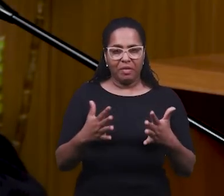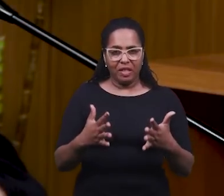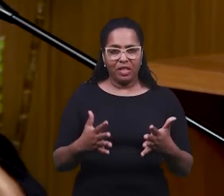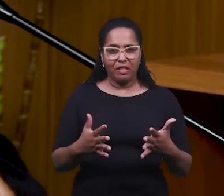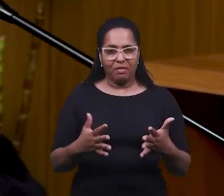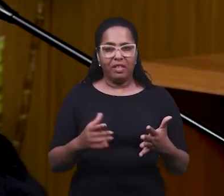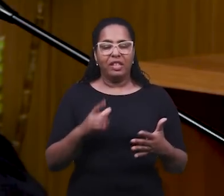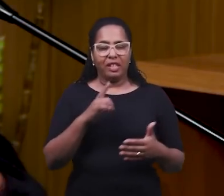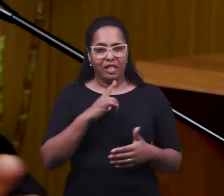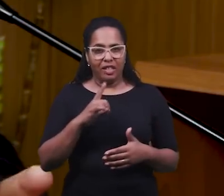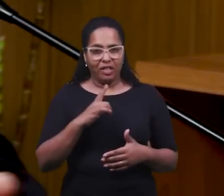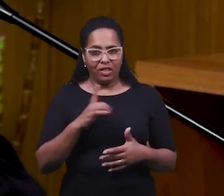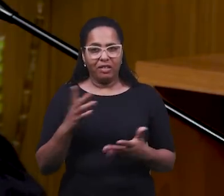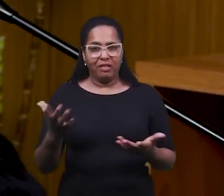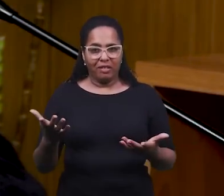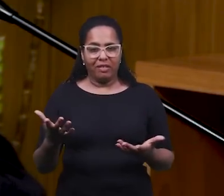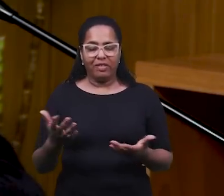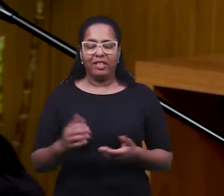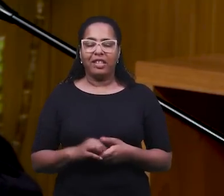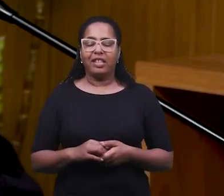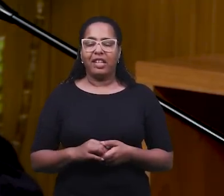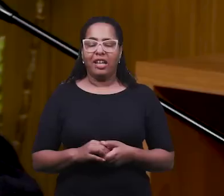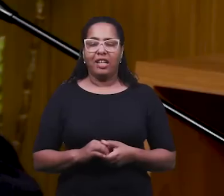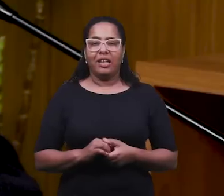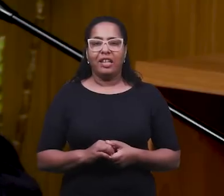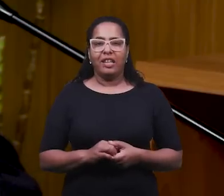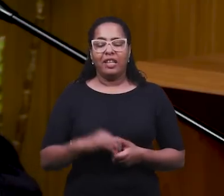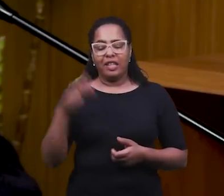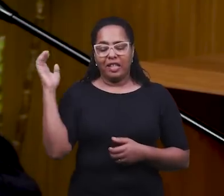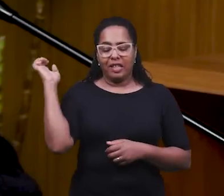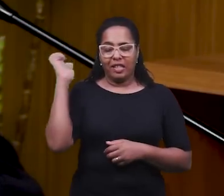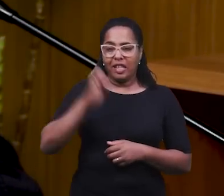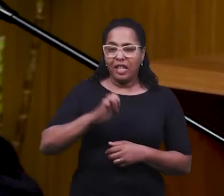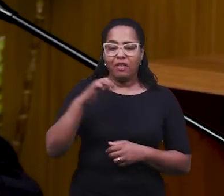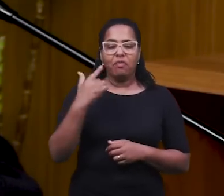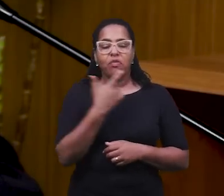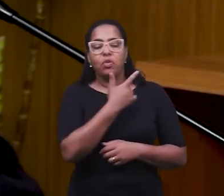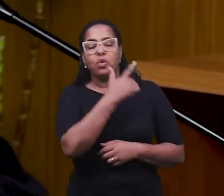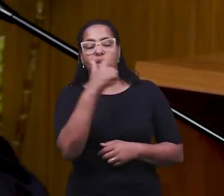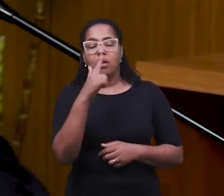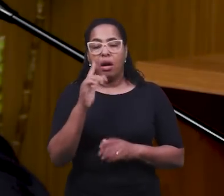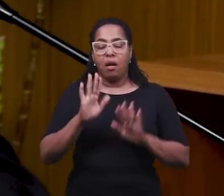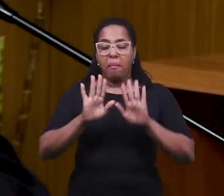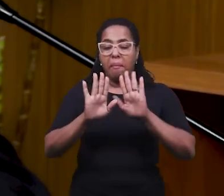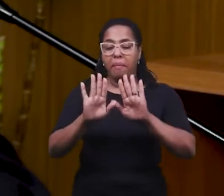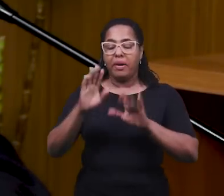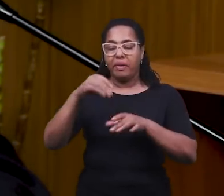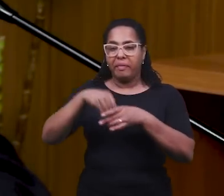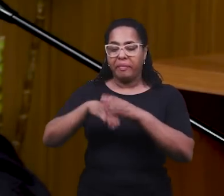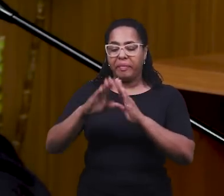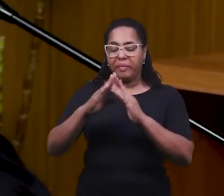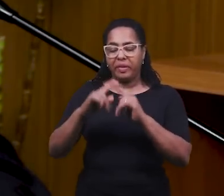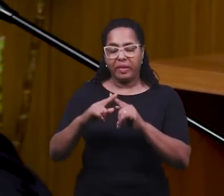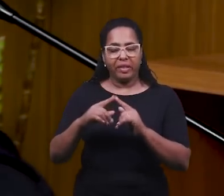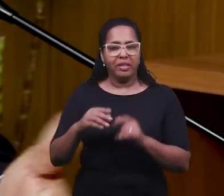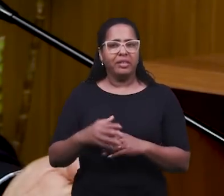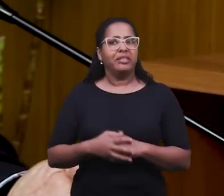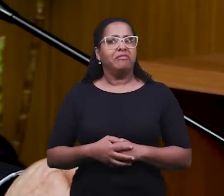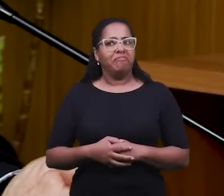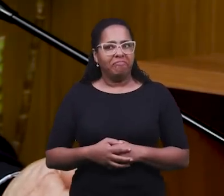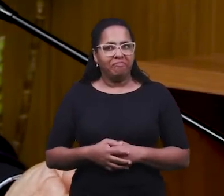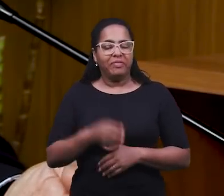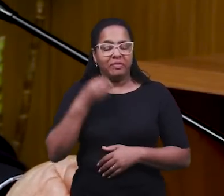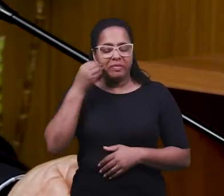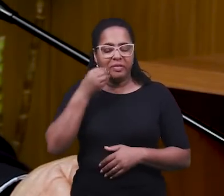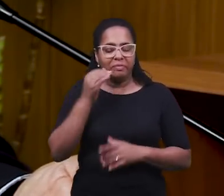os casos de Estevão e tudo mais, né, que morreu, aquela coisa toda, mas isso dentro da igreja, e é uma